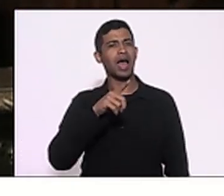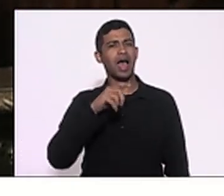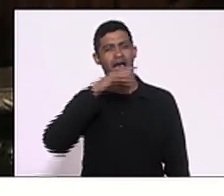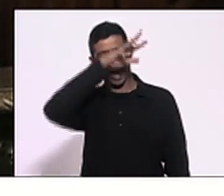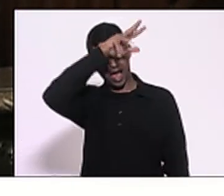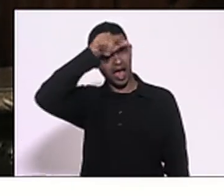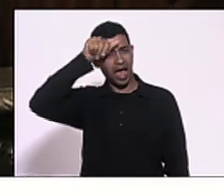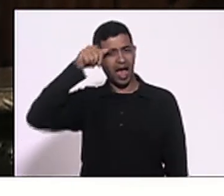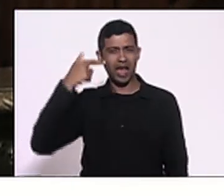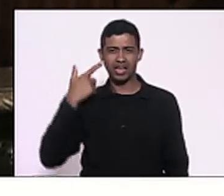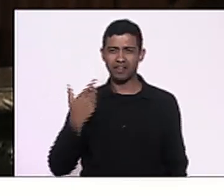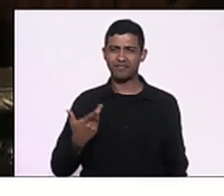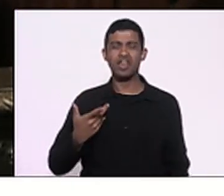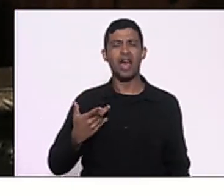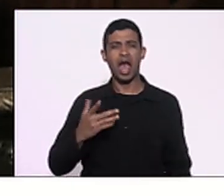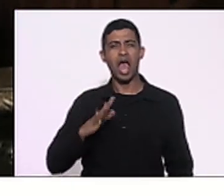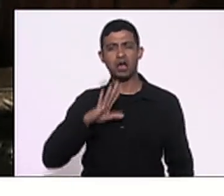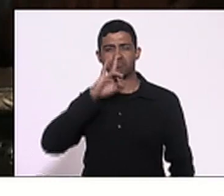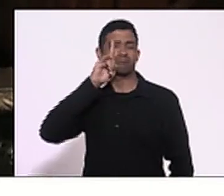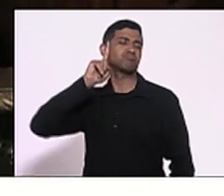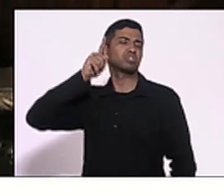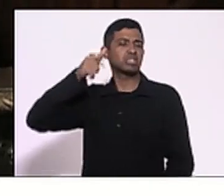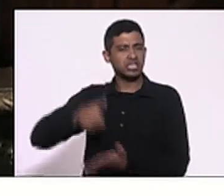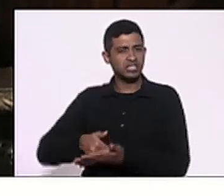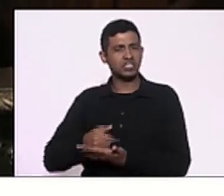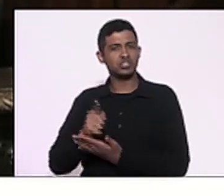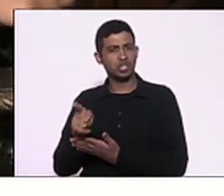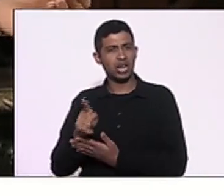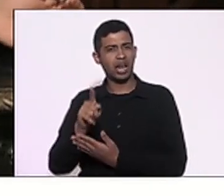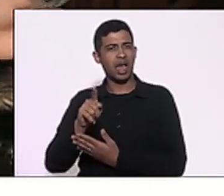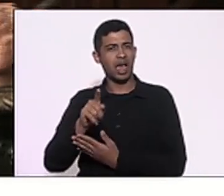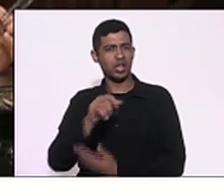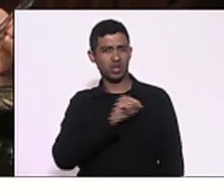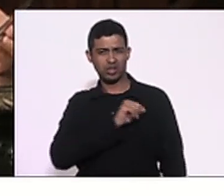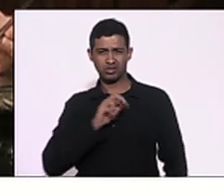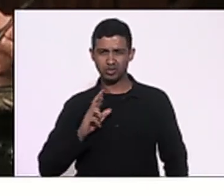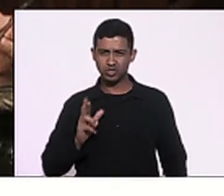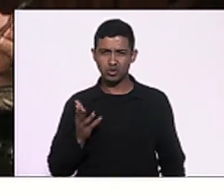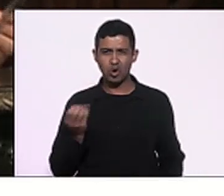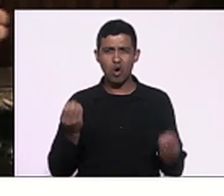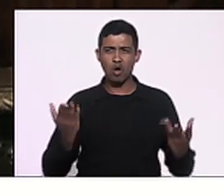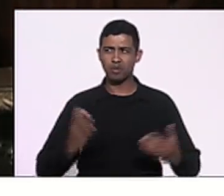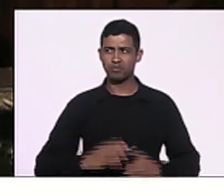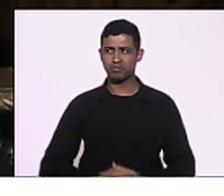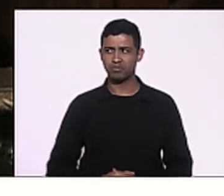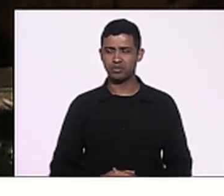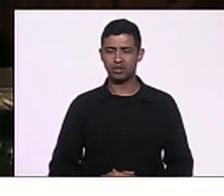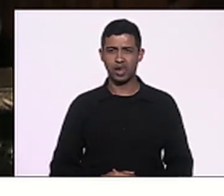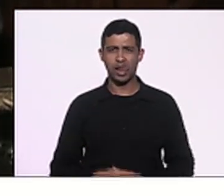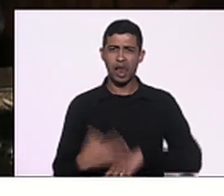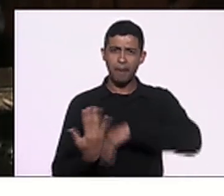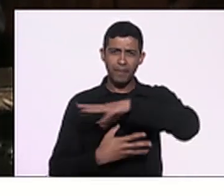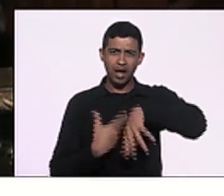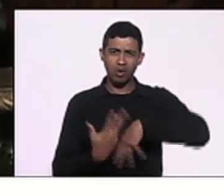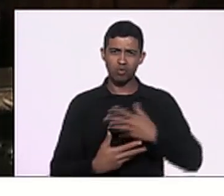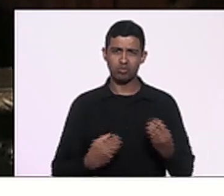isso, quero aqui cobrar do Ministério da Educação que siga o parecer da sua própria consultoria jurídica.